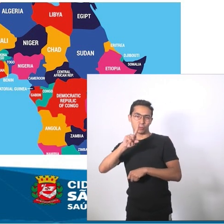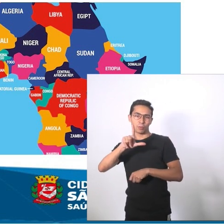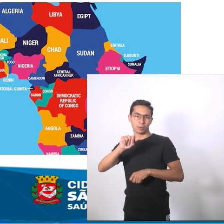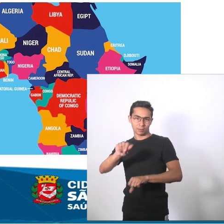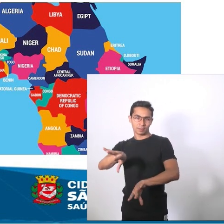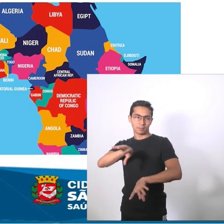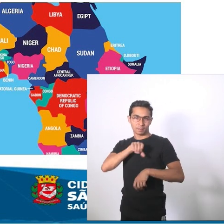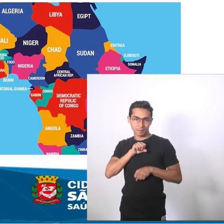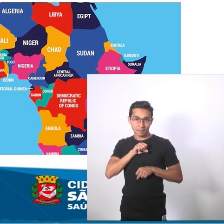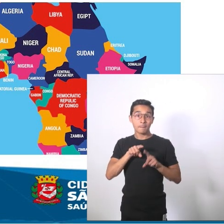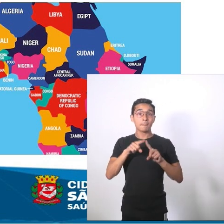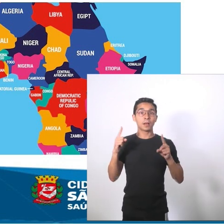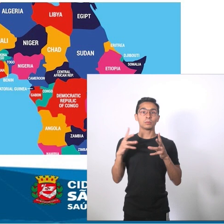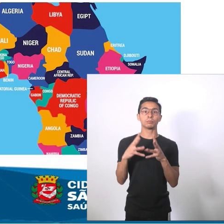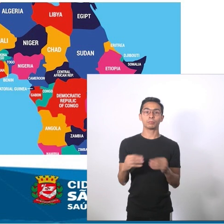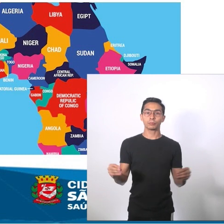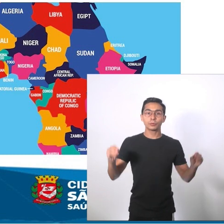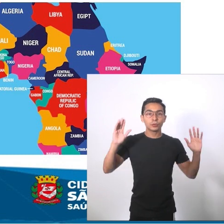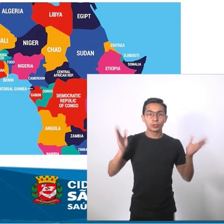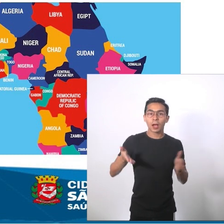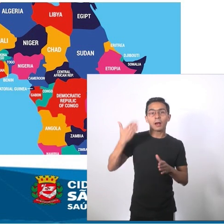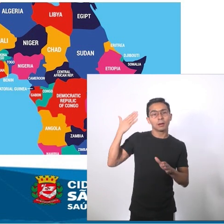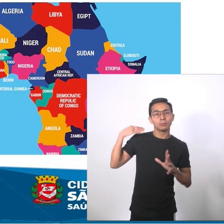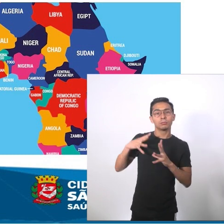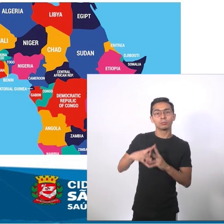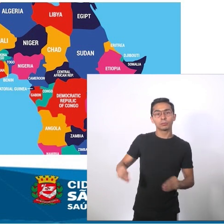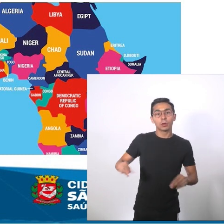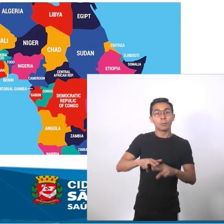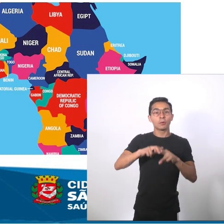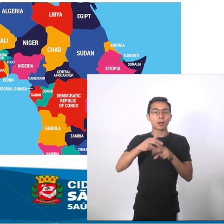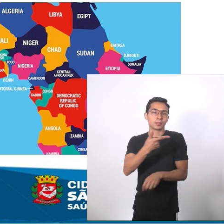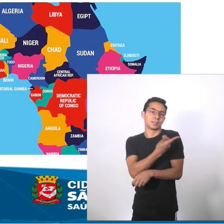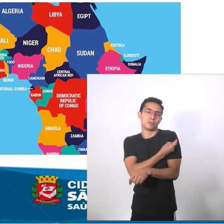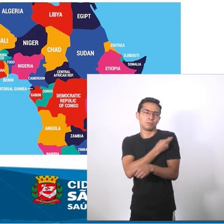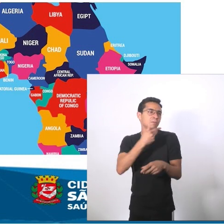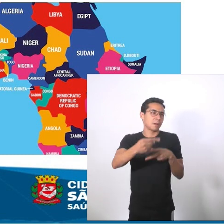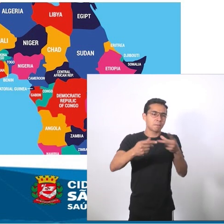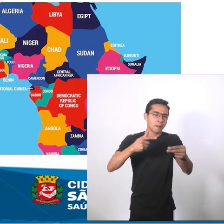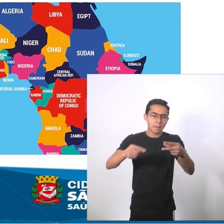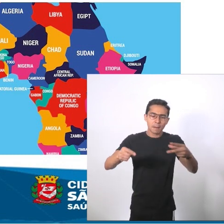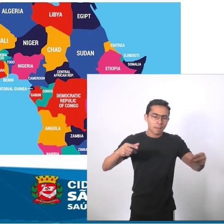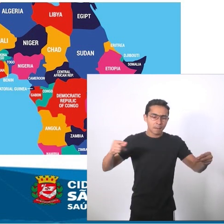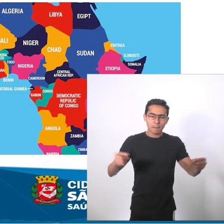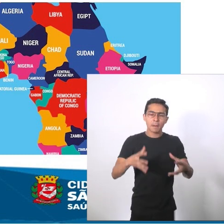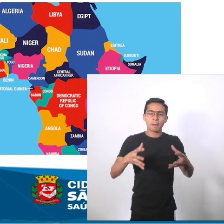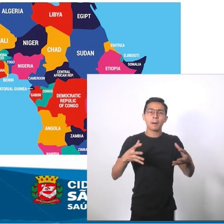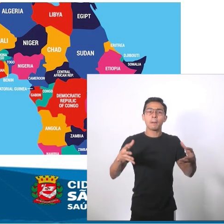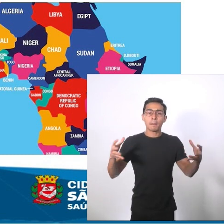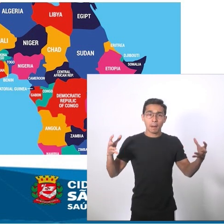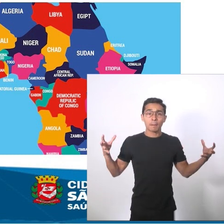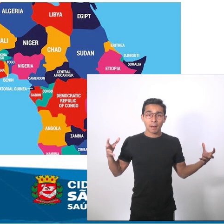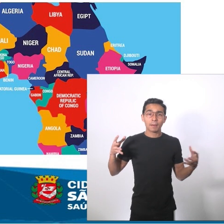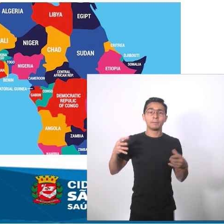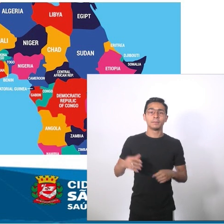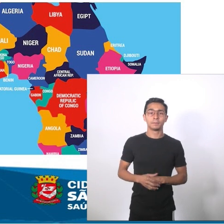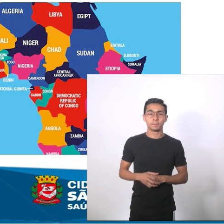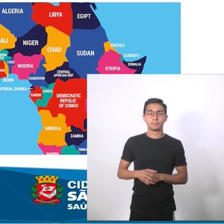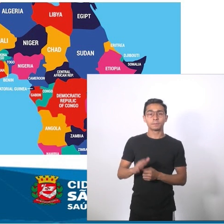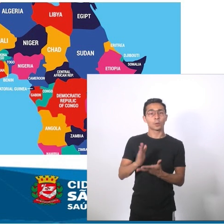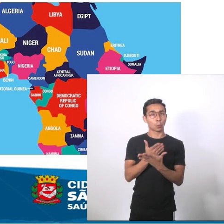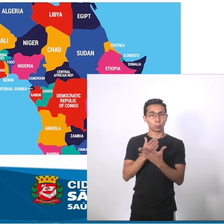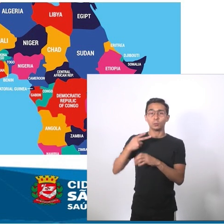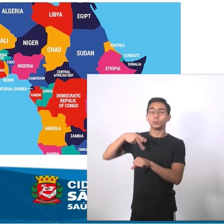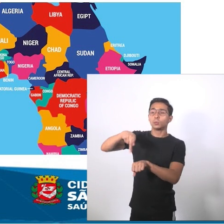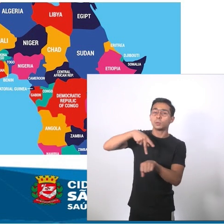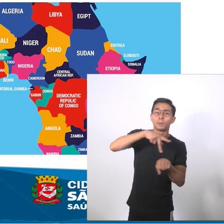campanha de educação em saúde, de vacinação, onde alguns países finalizaram as